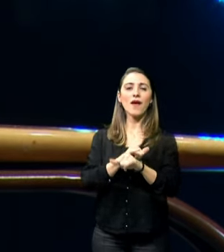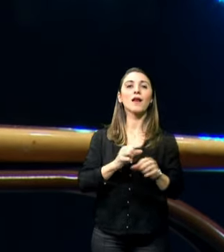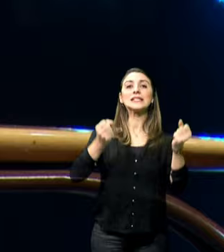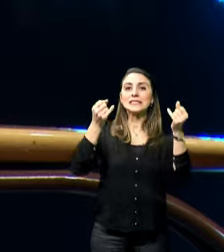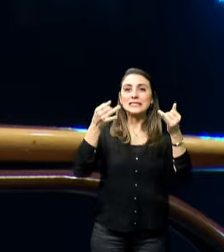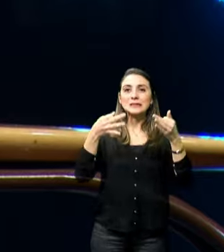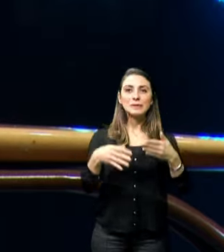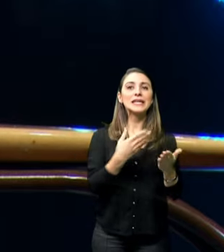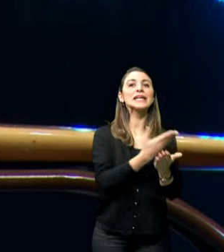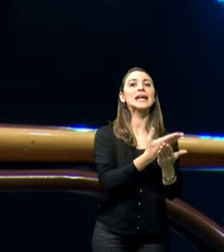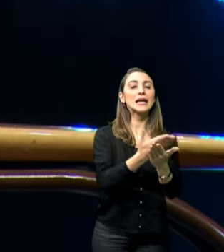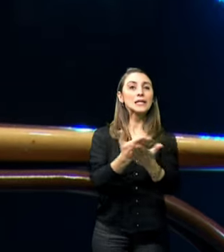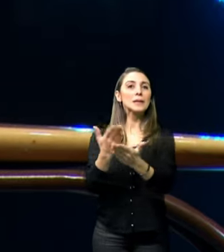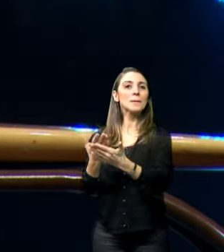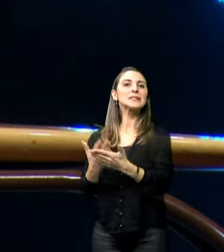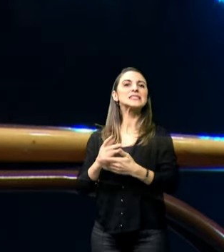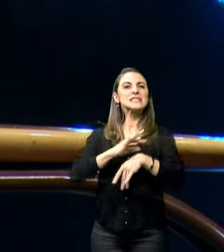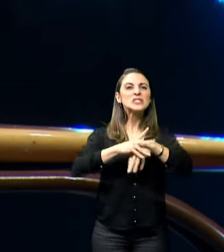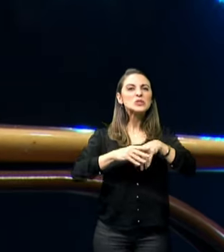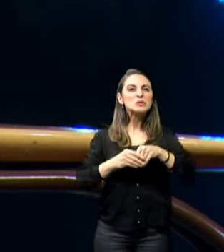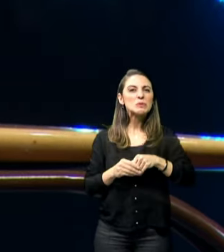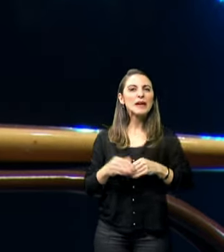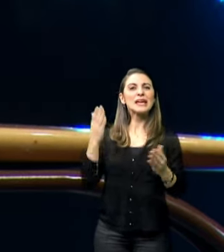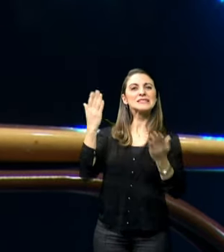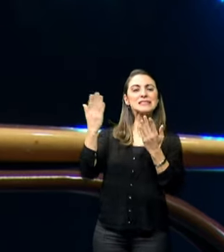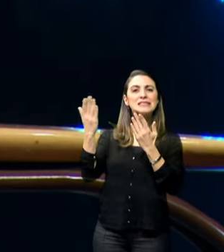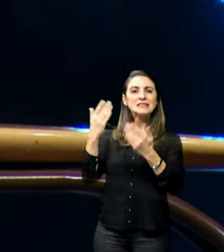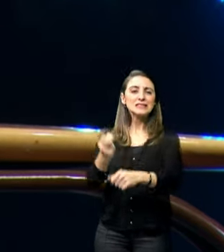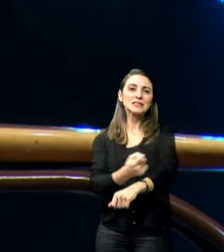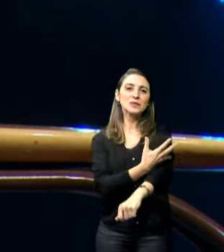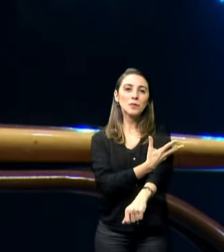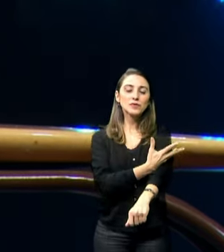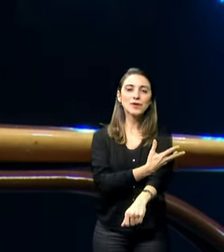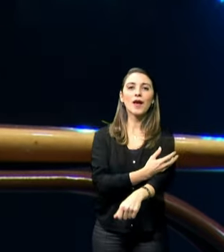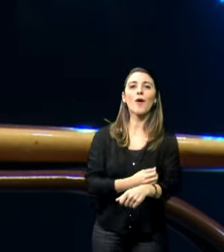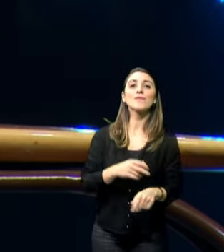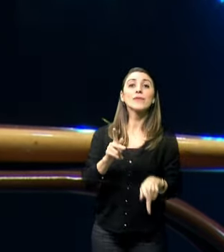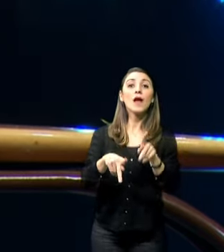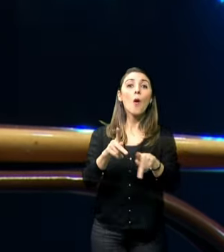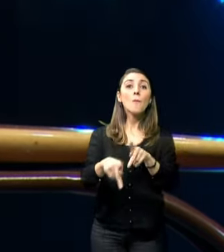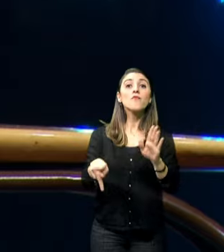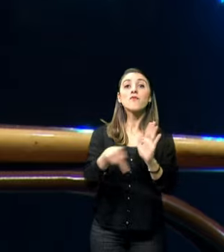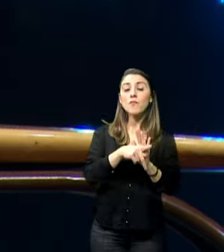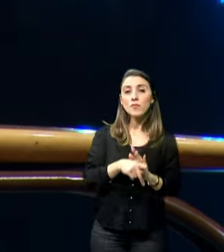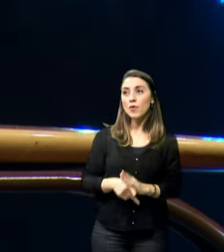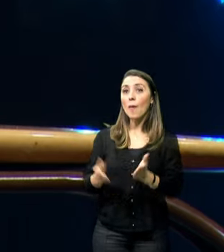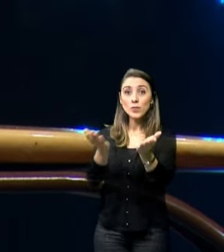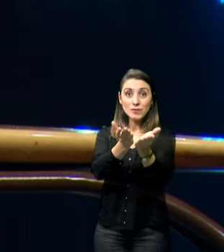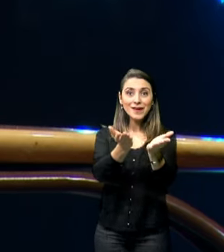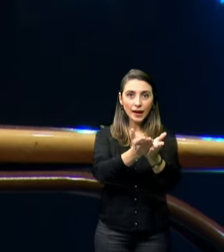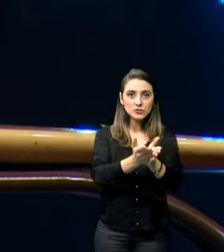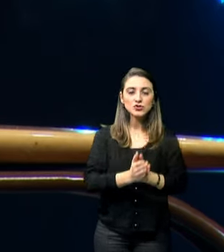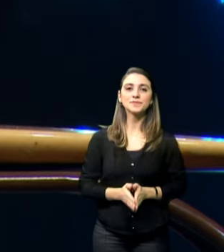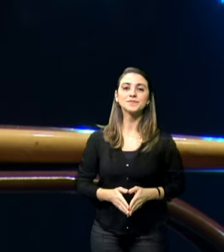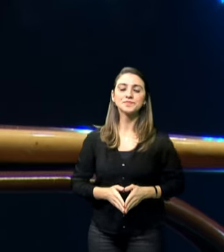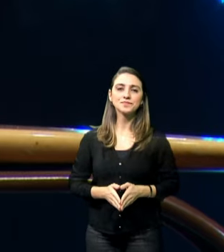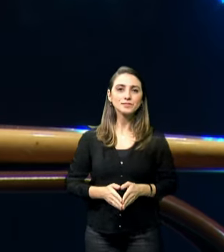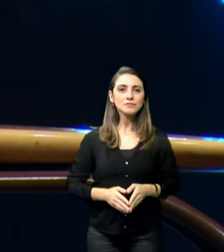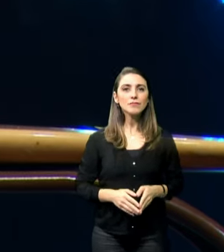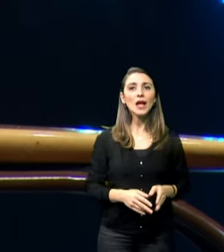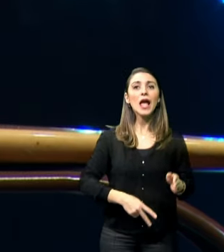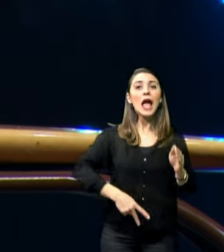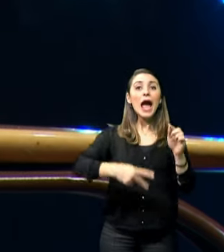doenças emocionais no meio do povo de Deus. As duas principais coisas